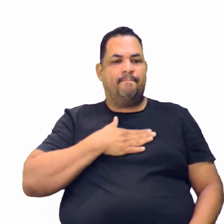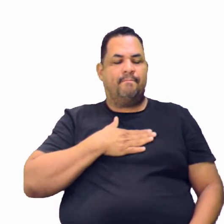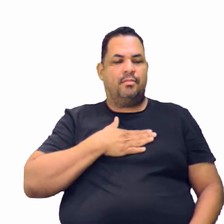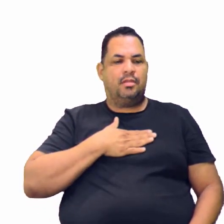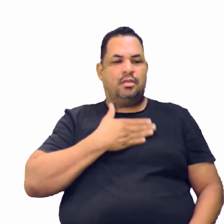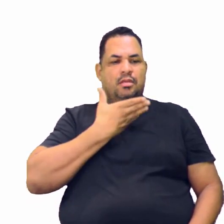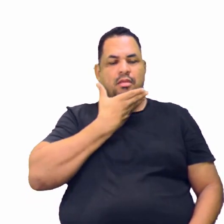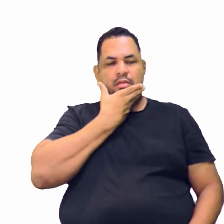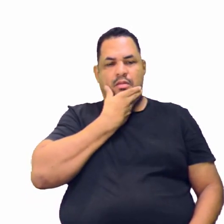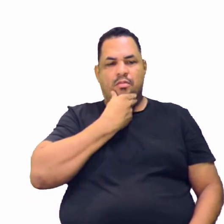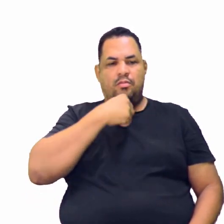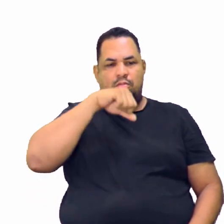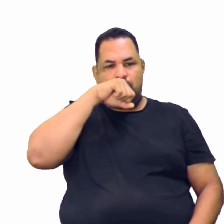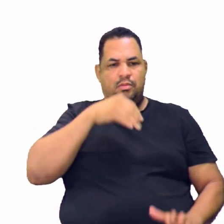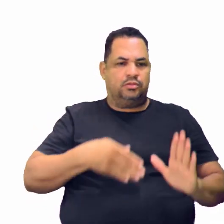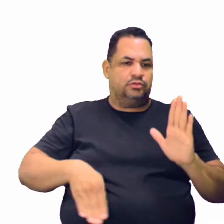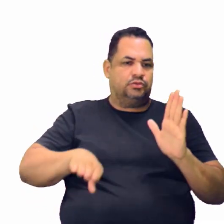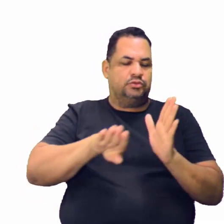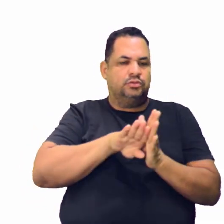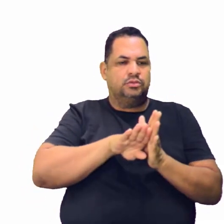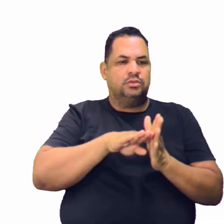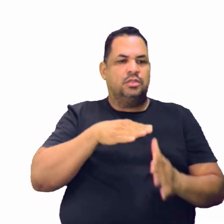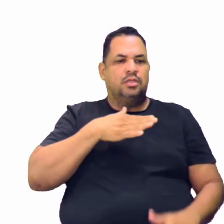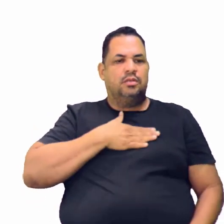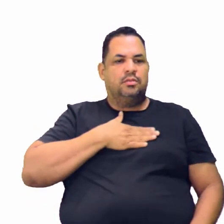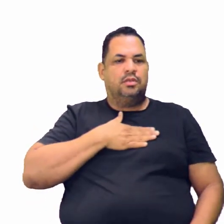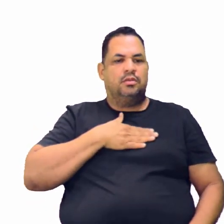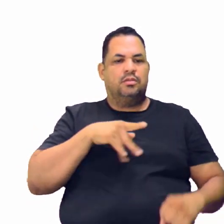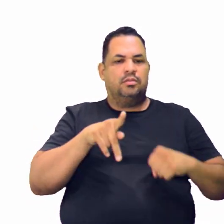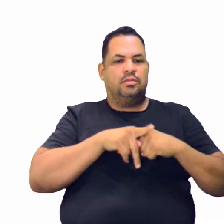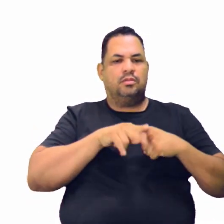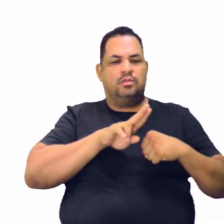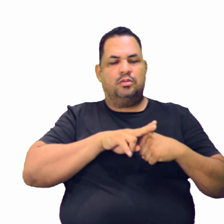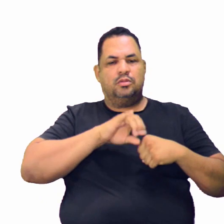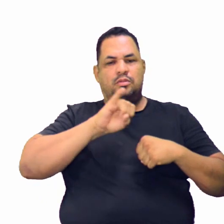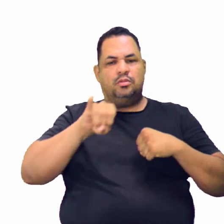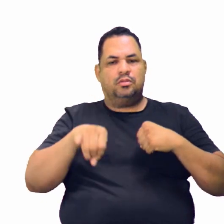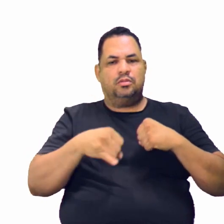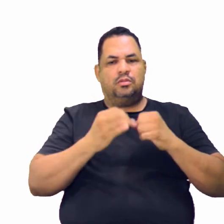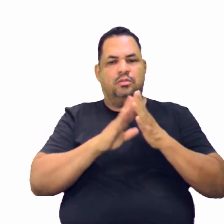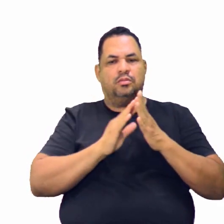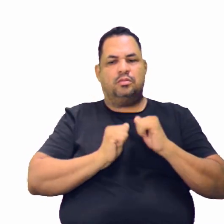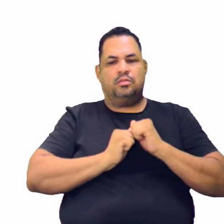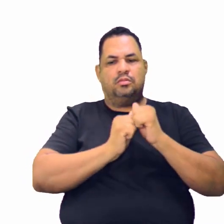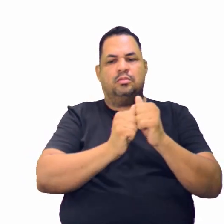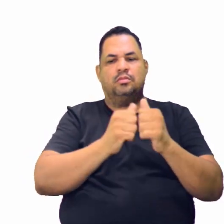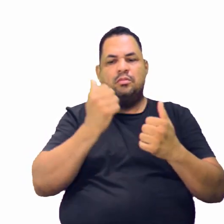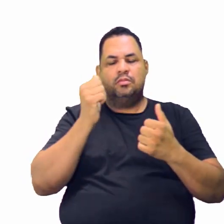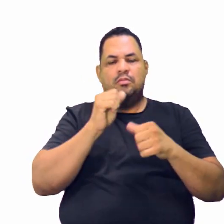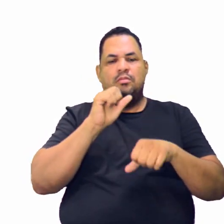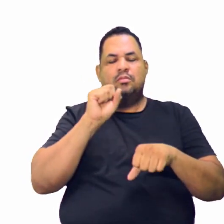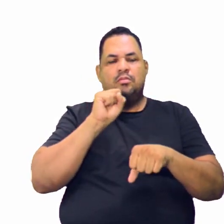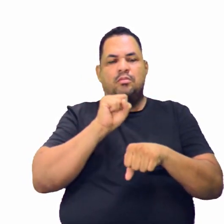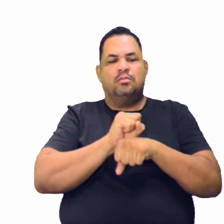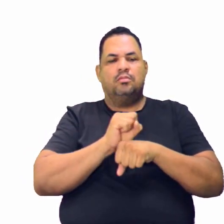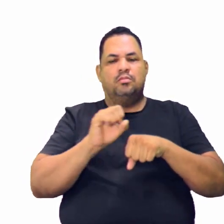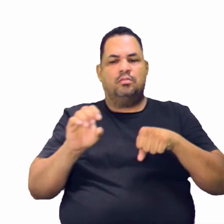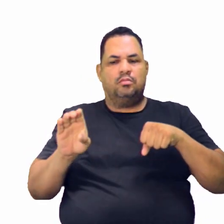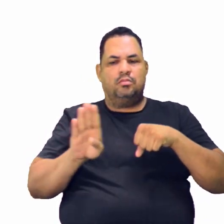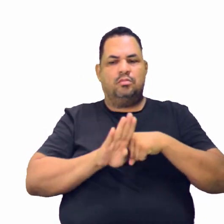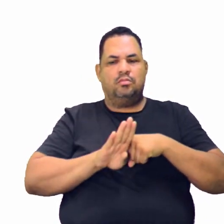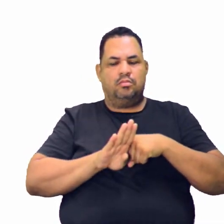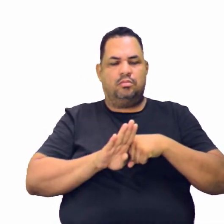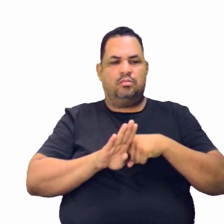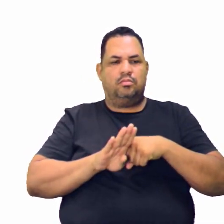pai chegou. Esse meu é pronome adjetivo. Por quê? Ele está acompanhando o substantivo,